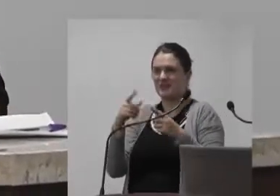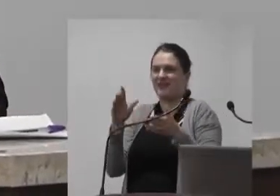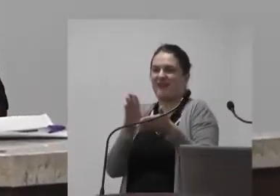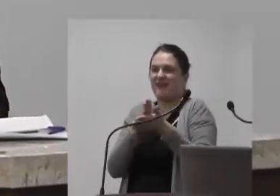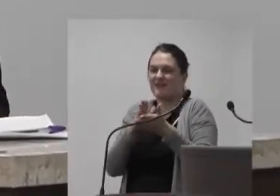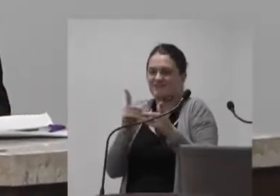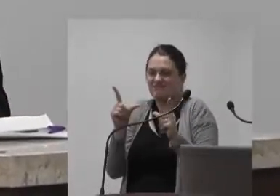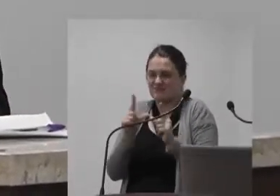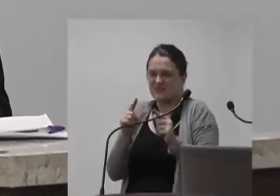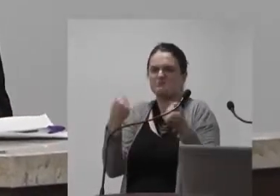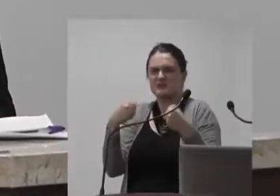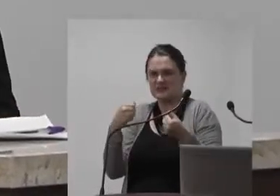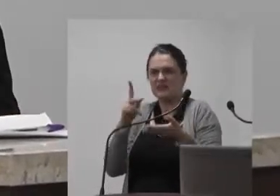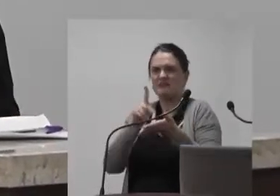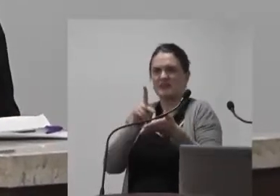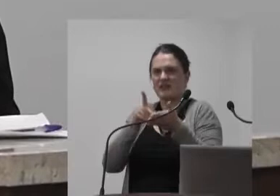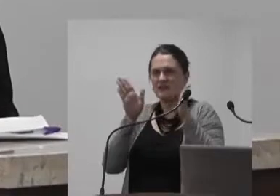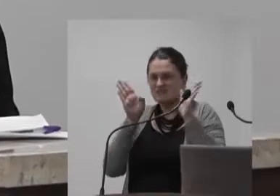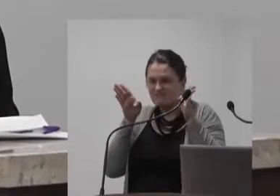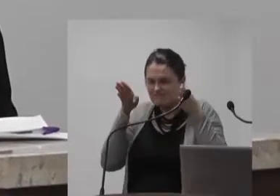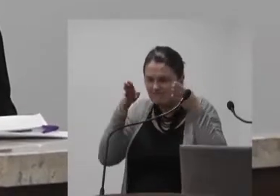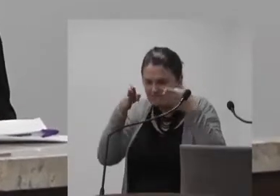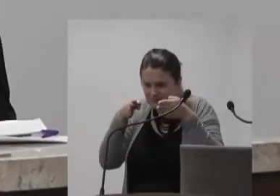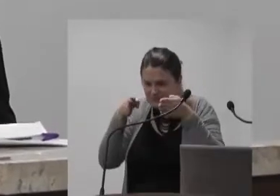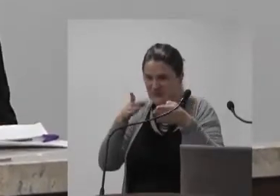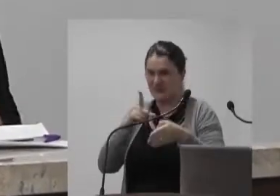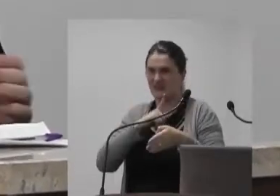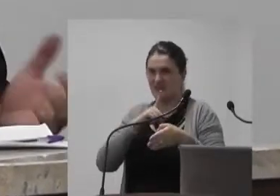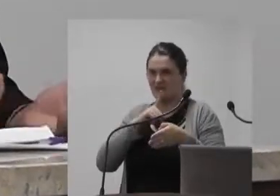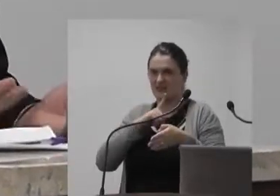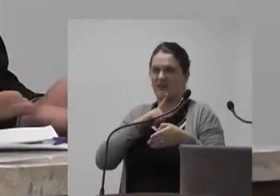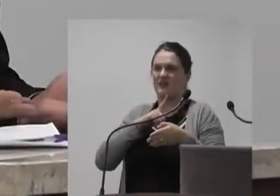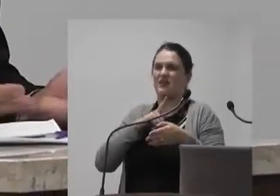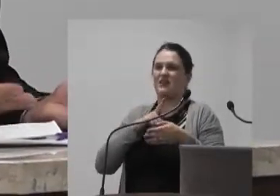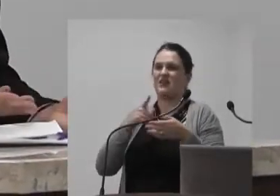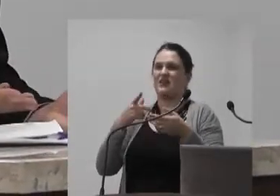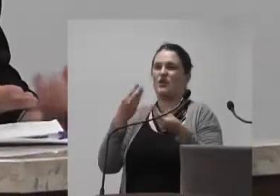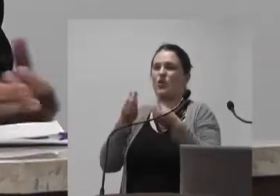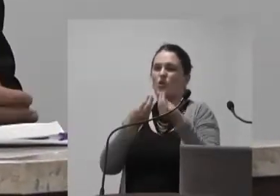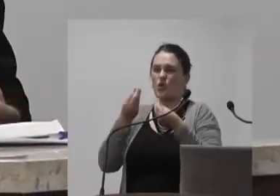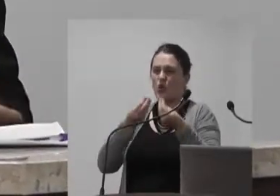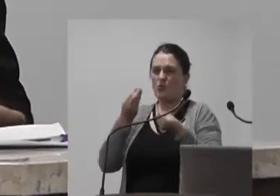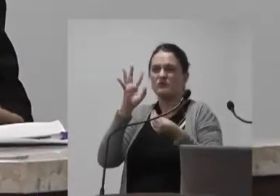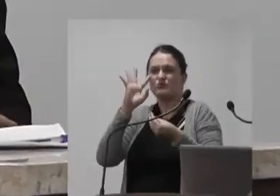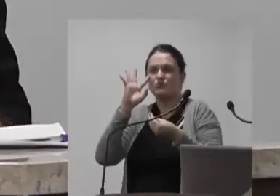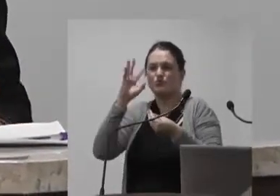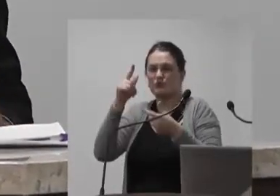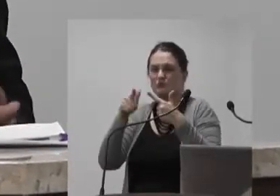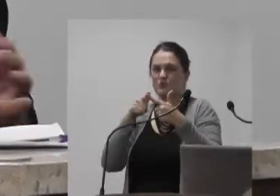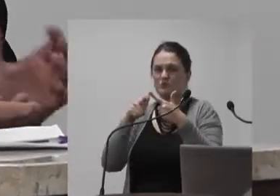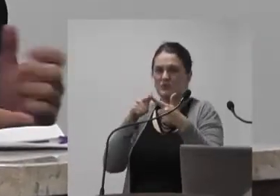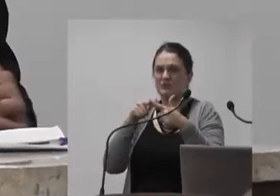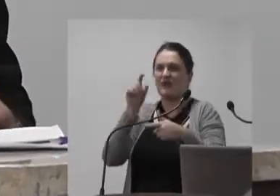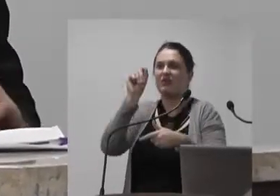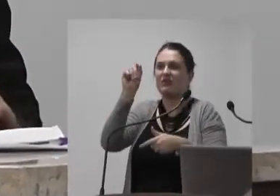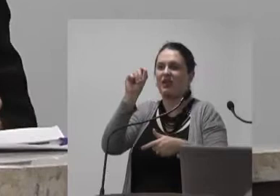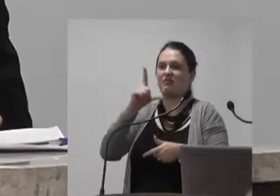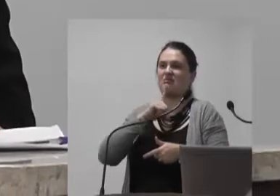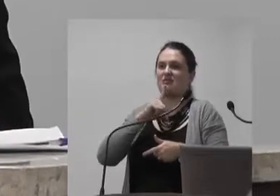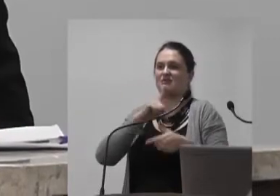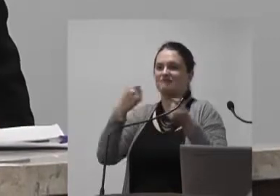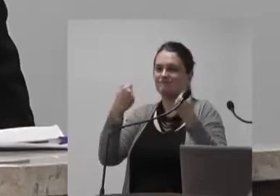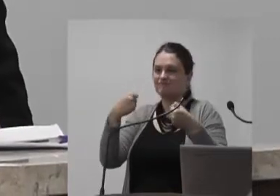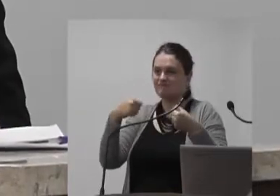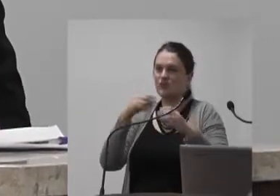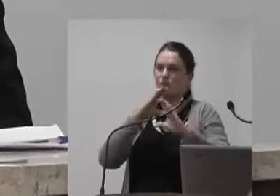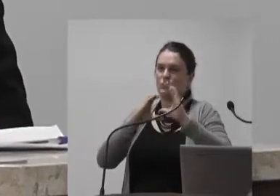economizar. Deveríamos realmente ter essa sustentabilidade, na verdade, para quem tem a